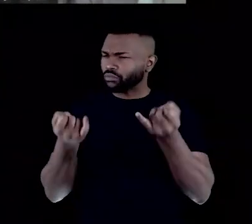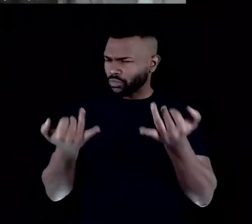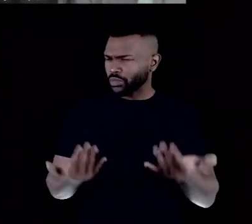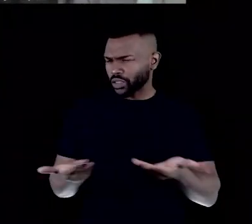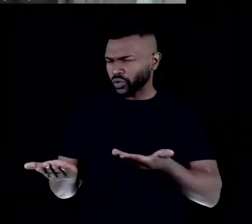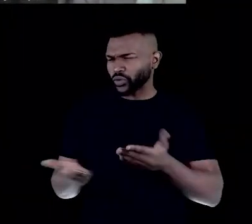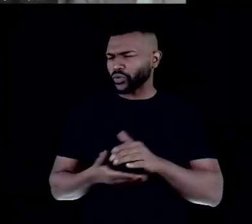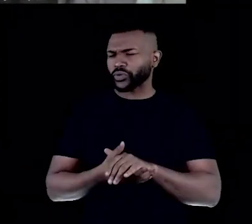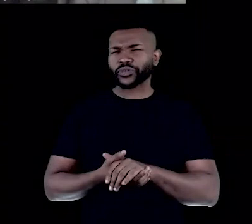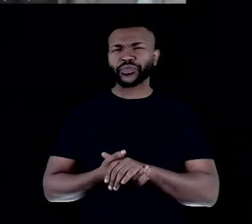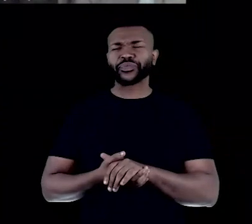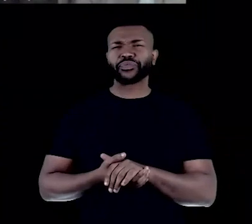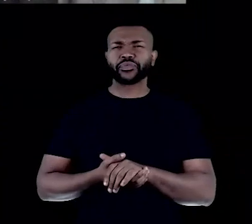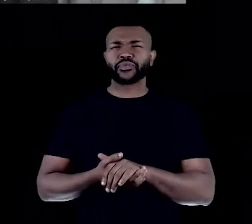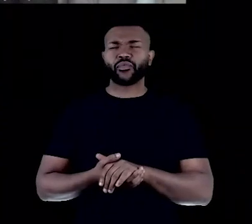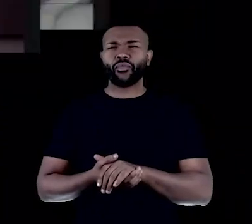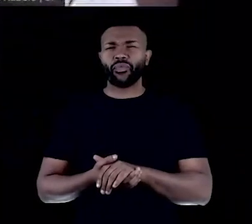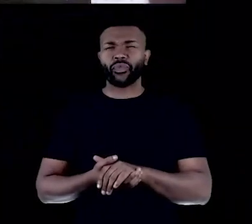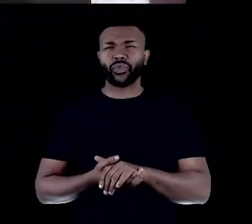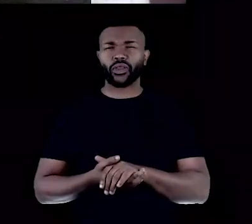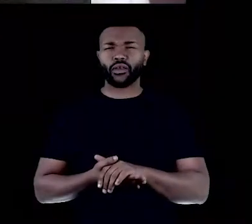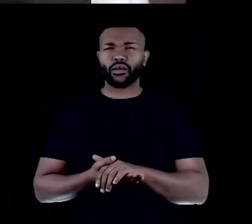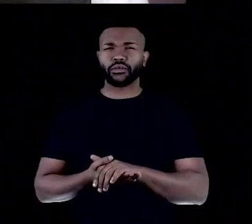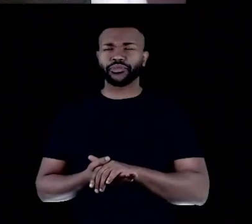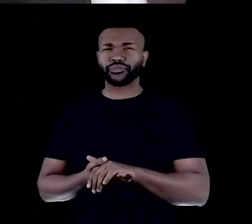Enfim, fala um pouco disso, assim.